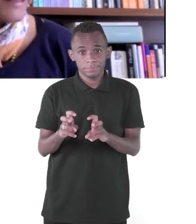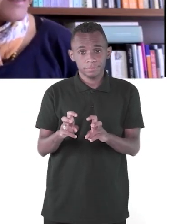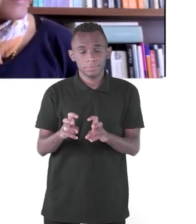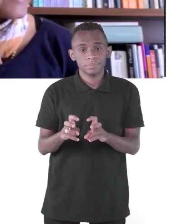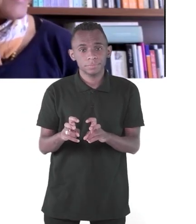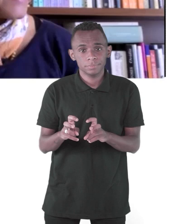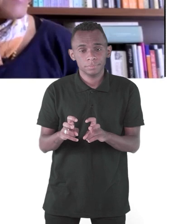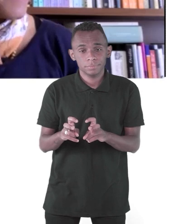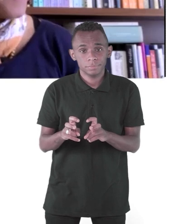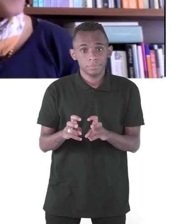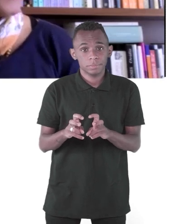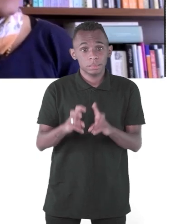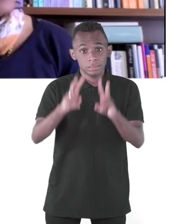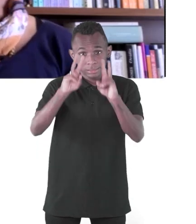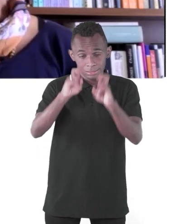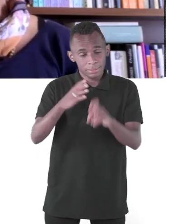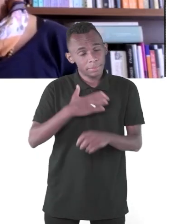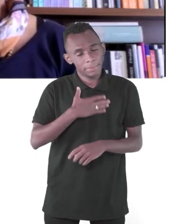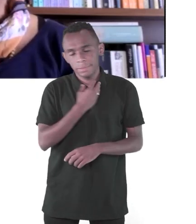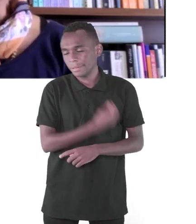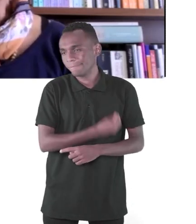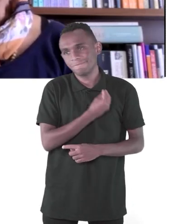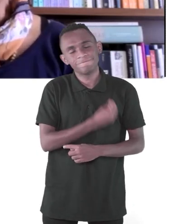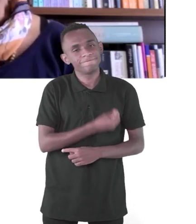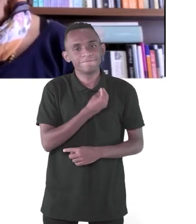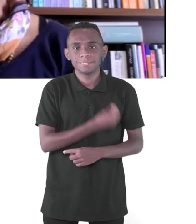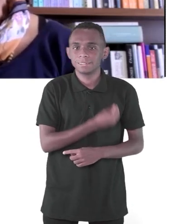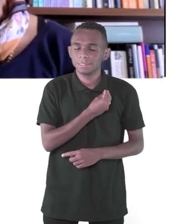assunto é o assunto da minha